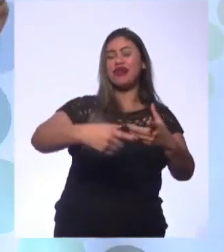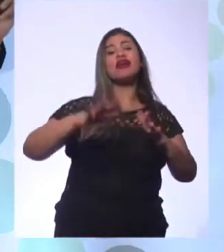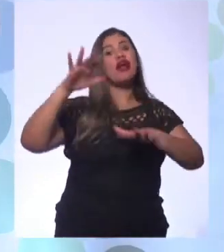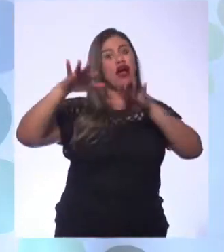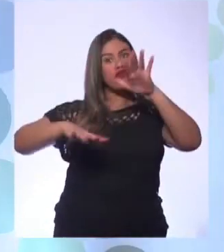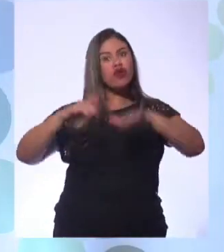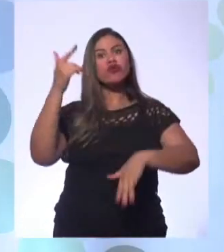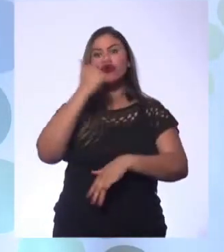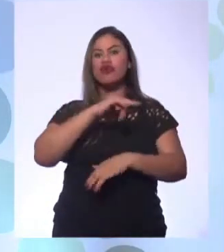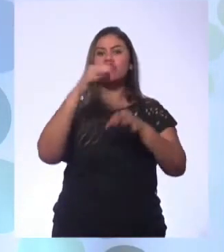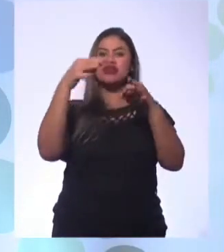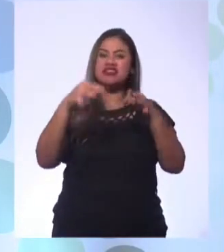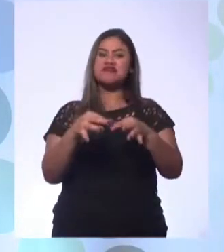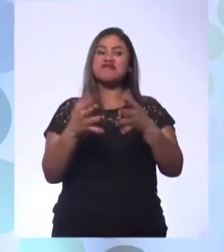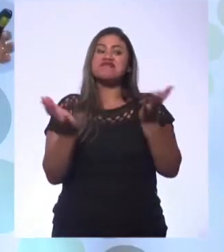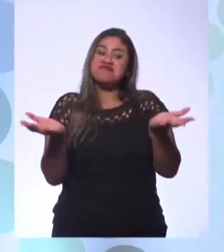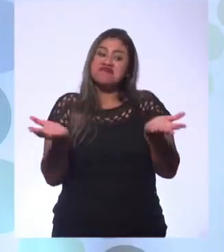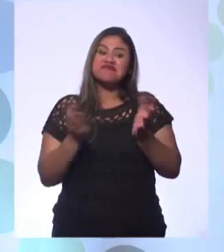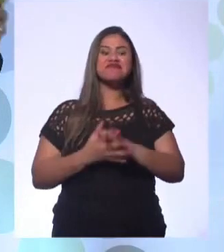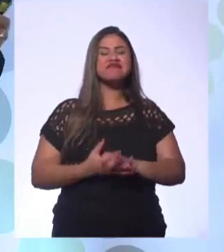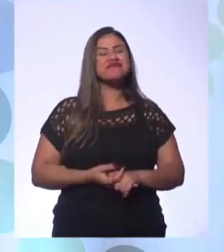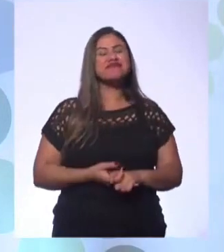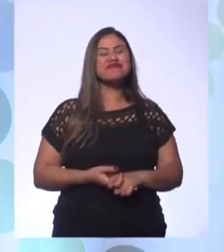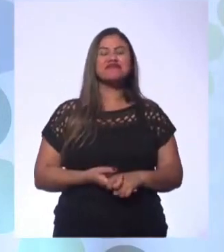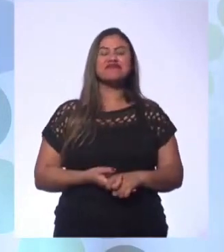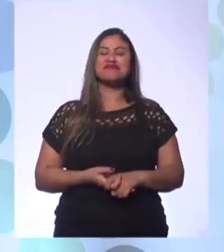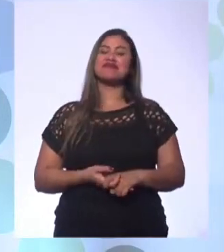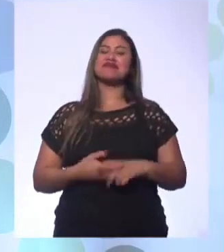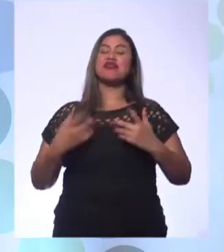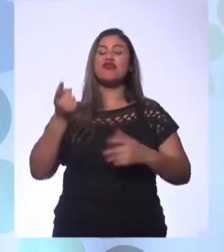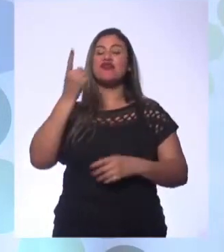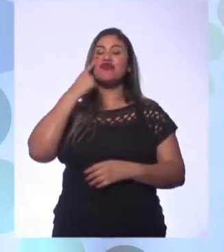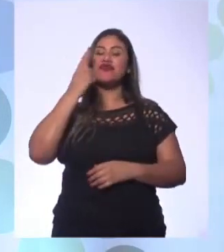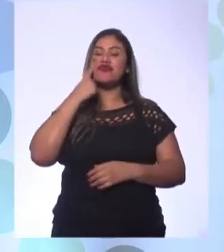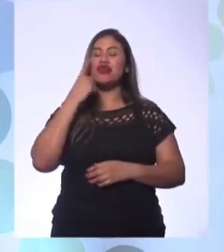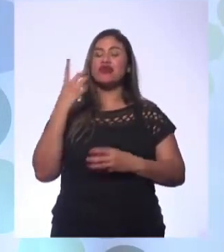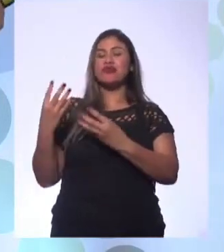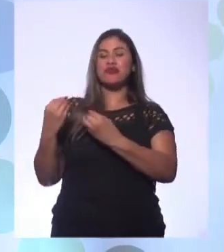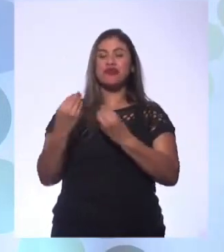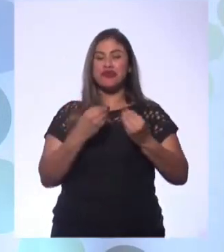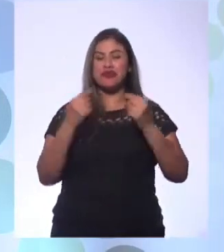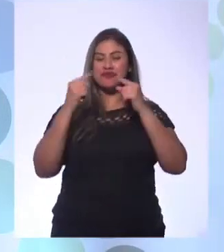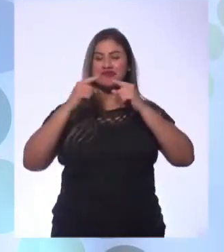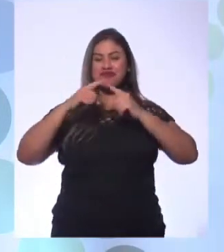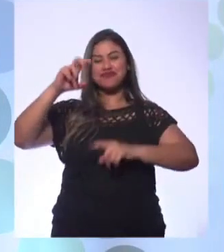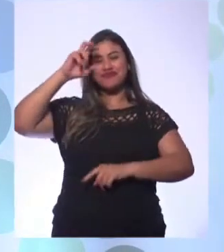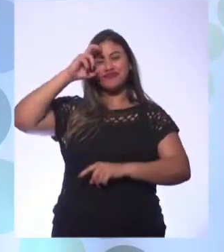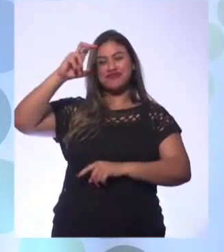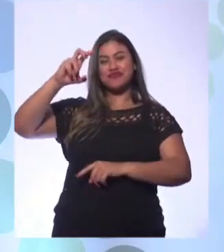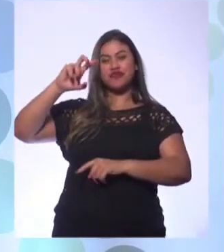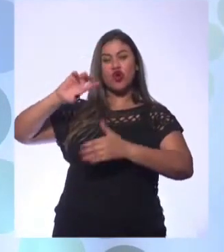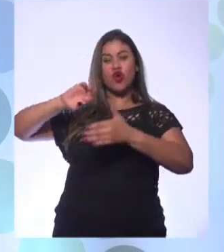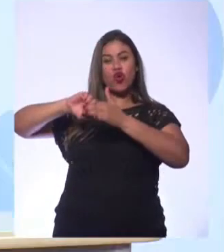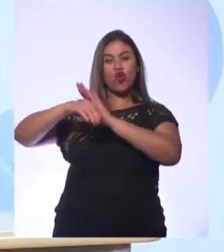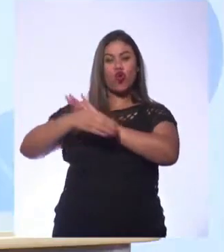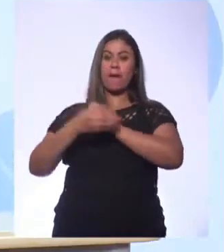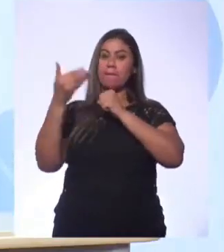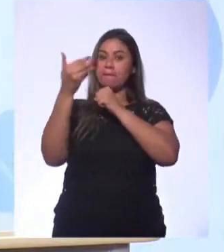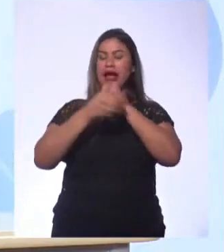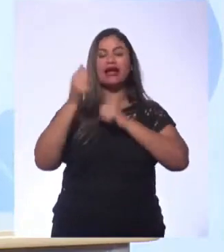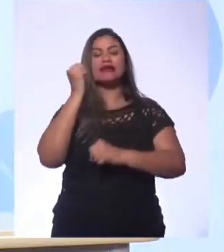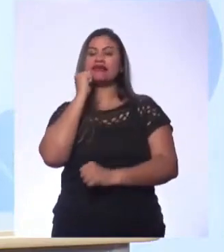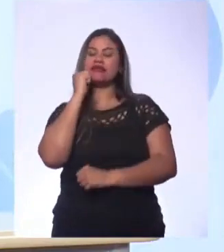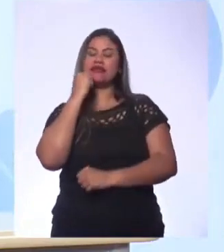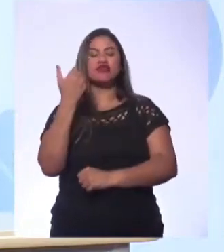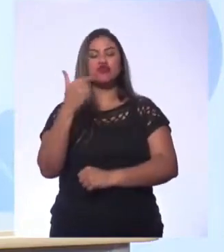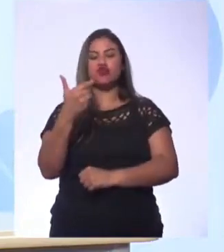mesmo, né? A gente não sabe, né? Então, aí você vê que tem muita essa questão da sabedoria popular. Não tem ali uma base científica,